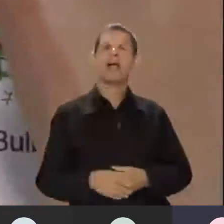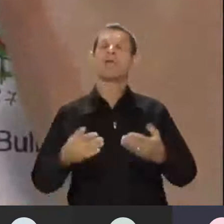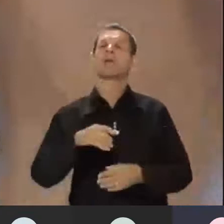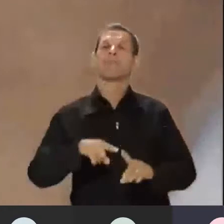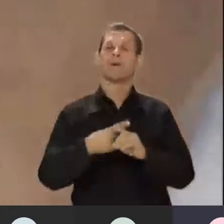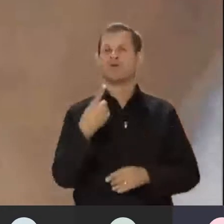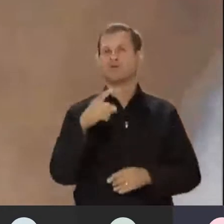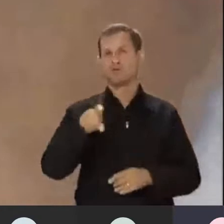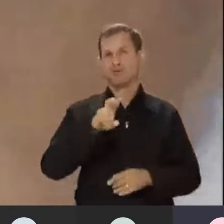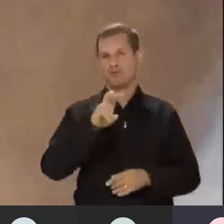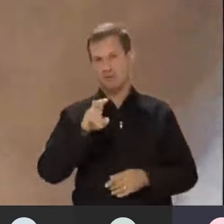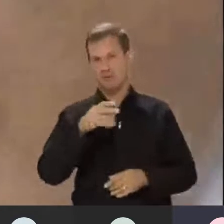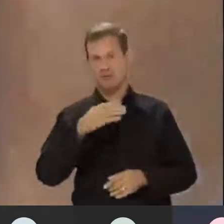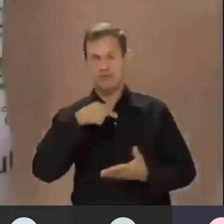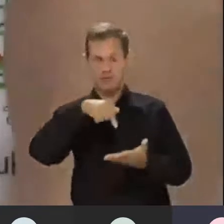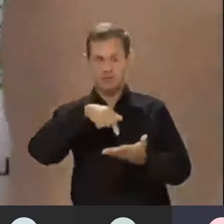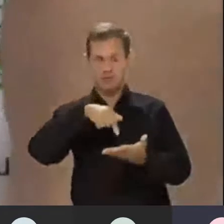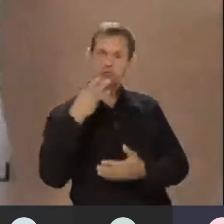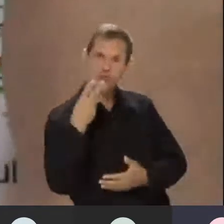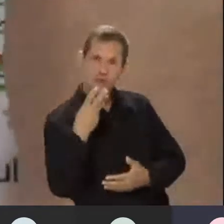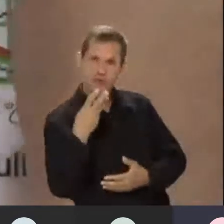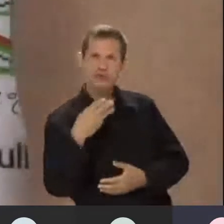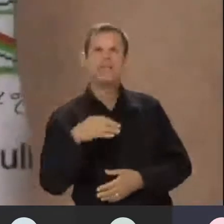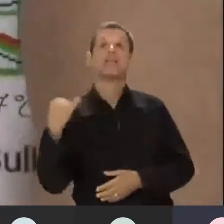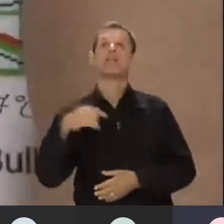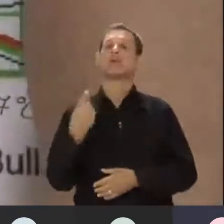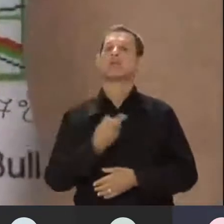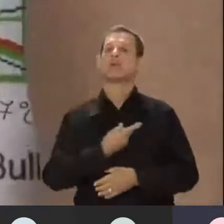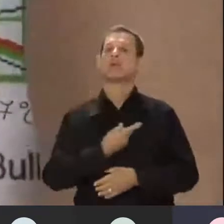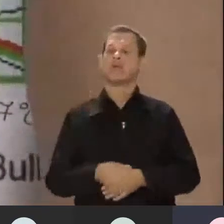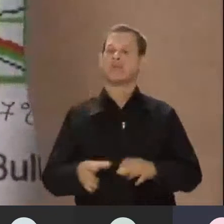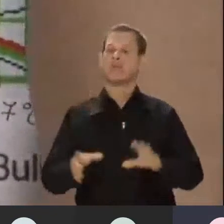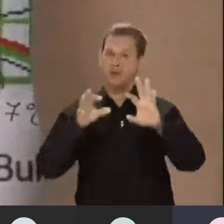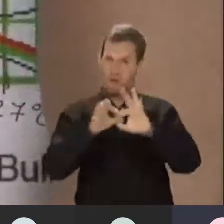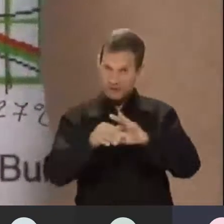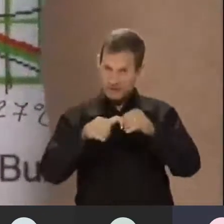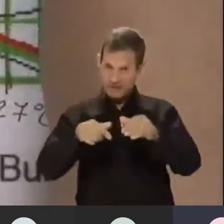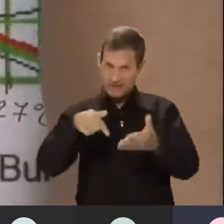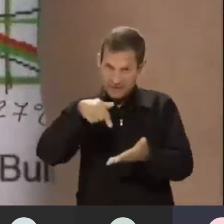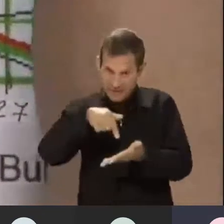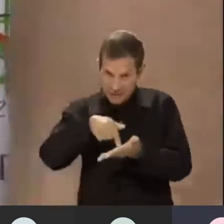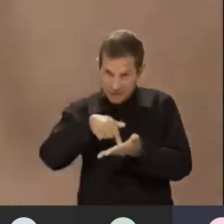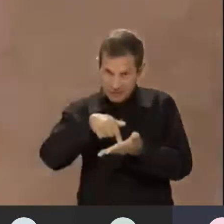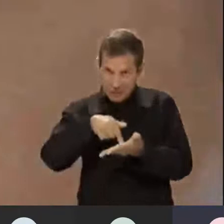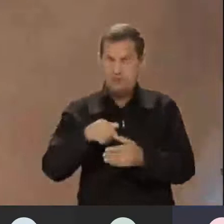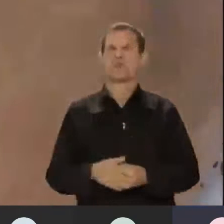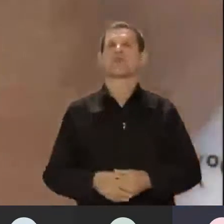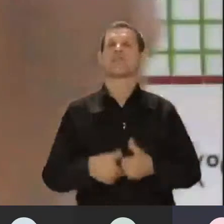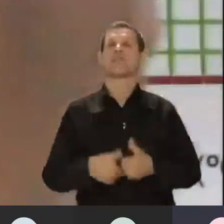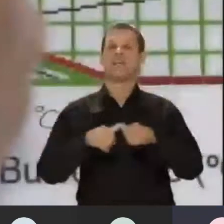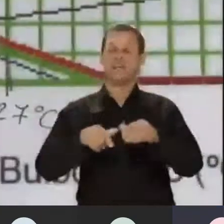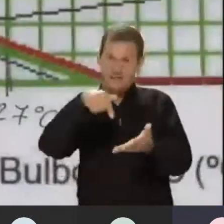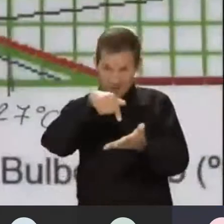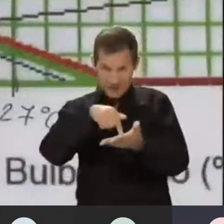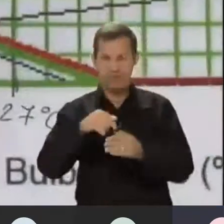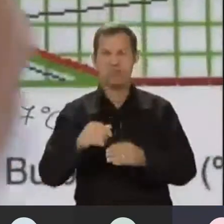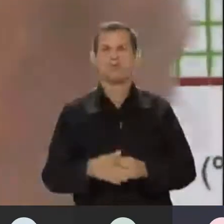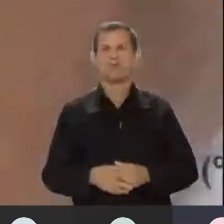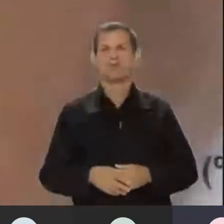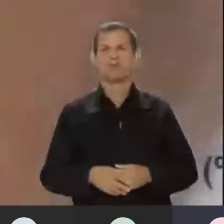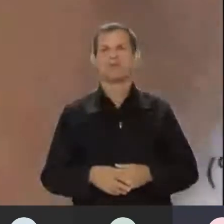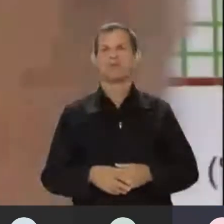eu vou subir 1,5. Esse é o meu ponto 3. Então, o que interessa para mim é ligar esse ponto nesse